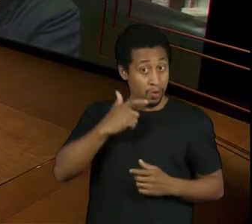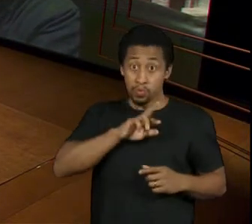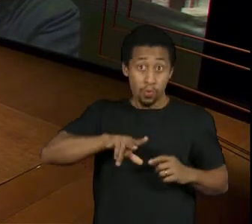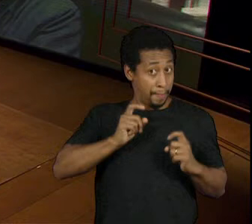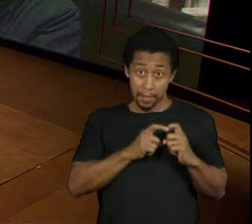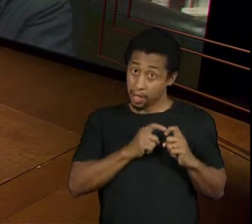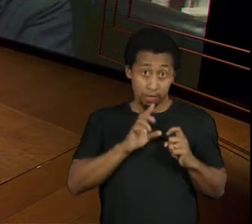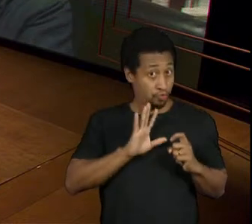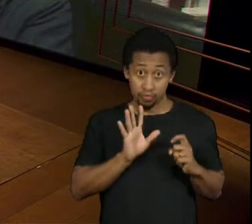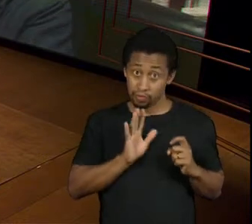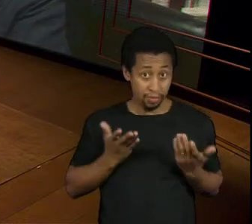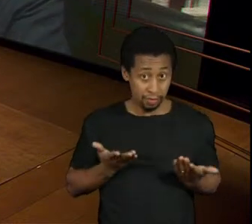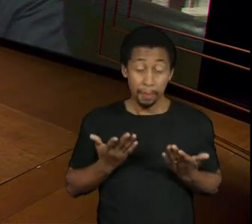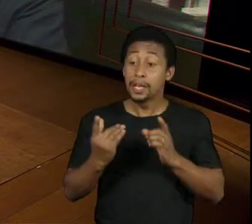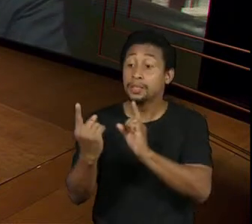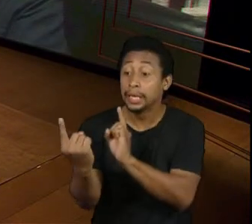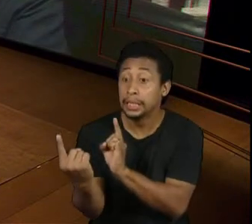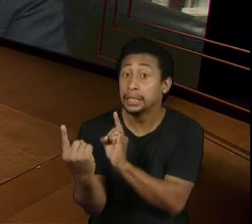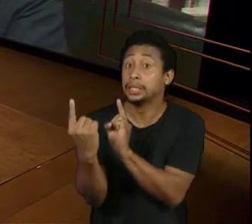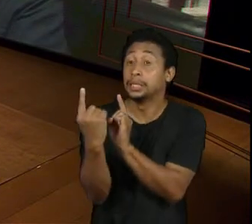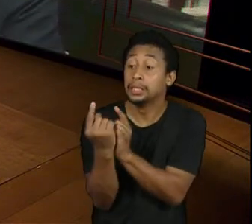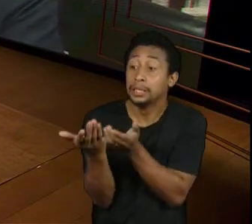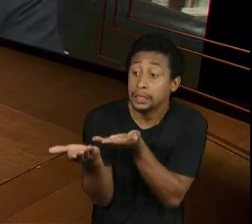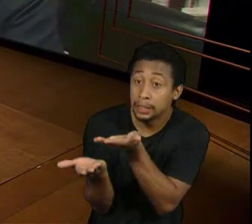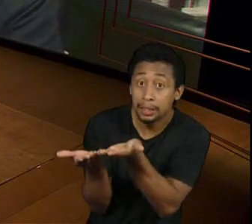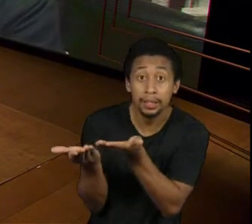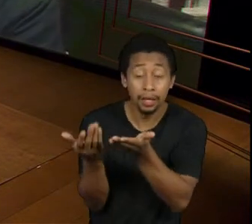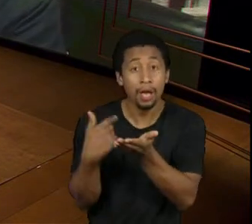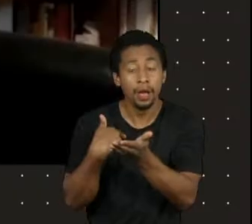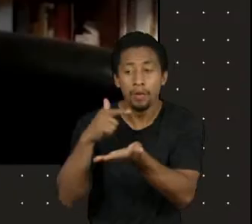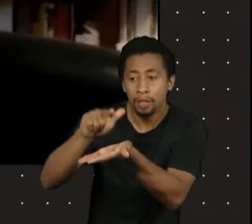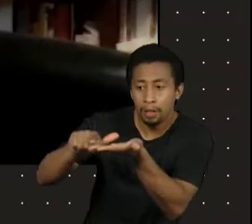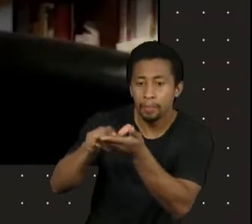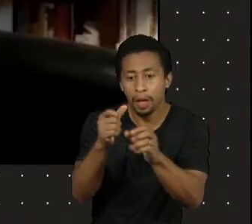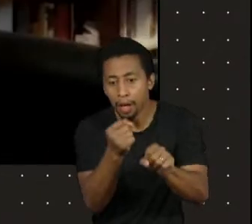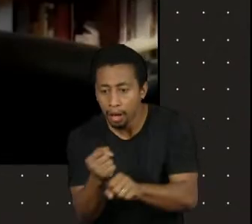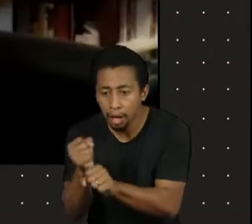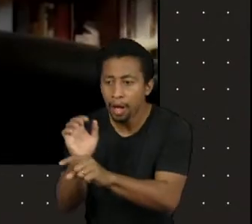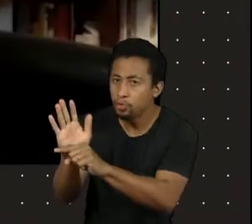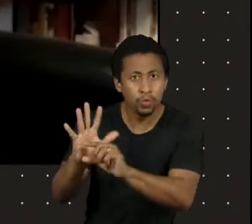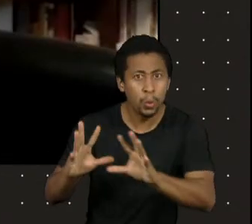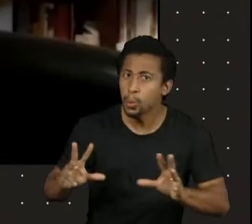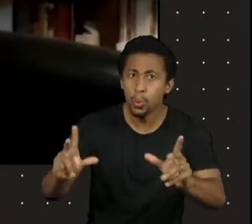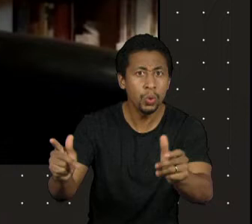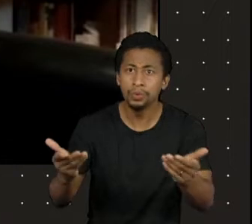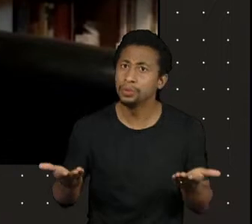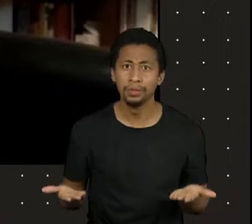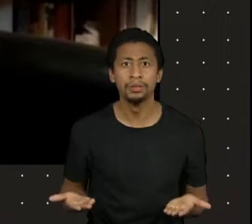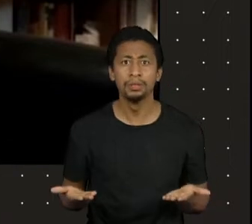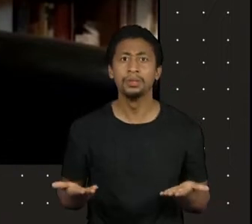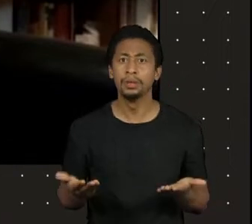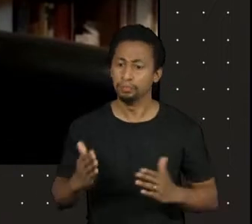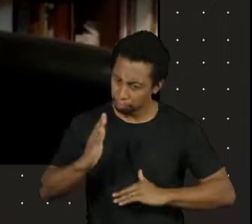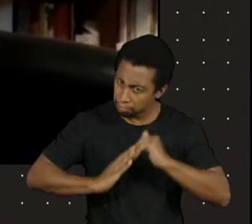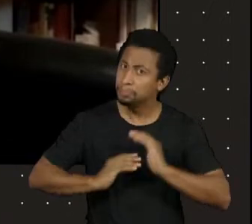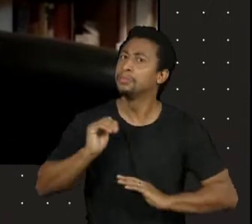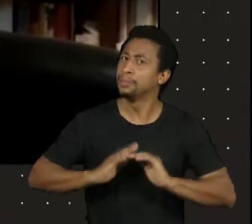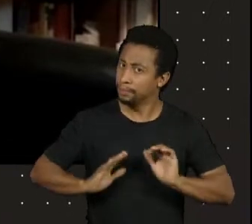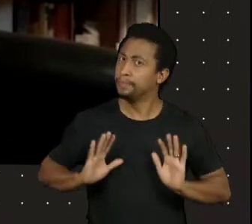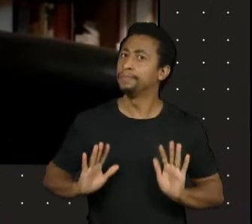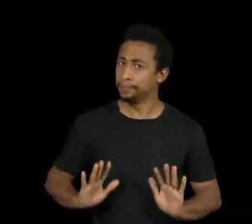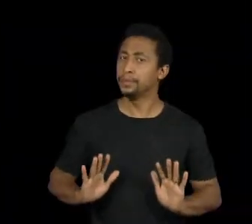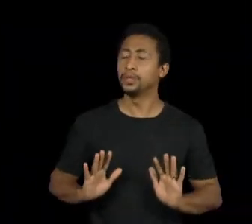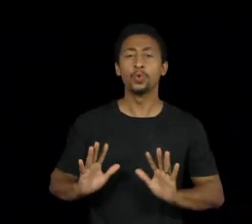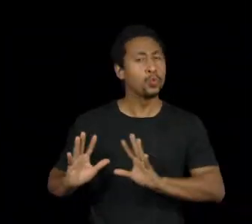de enfermeiro, mas de um faxineiro especializado. Entendeu? Na prática. Isso vai lá,